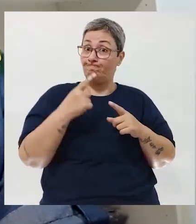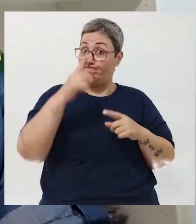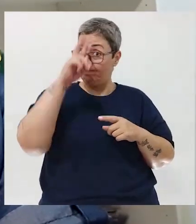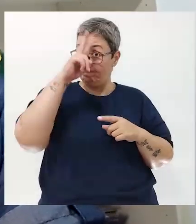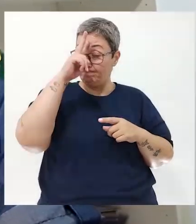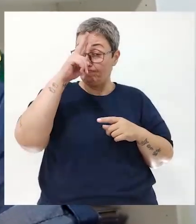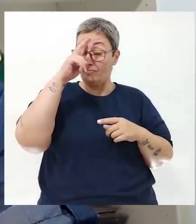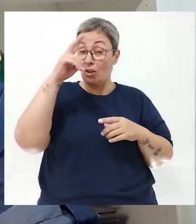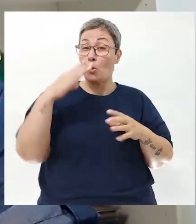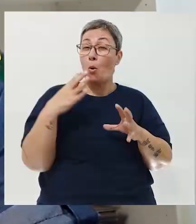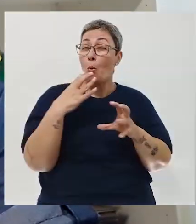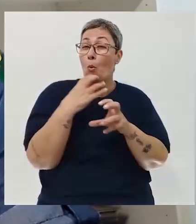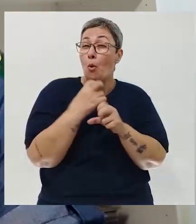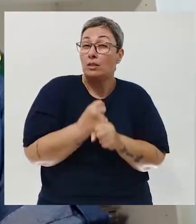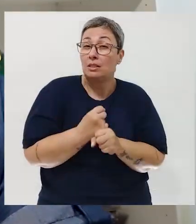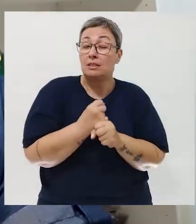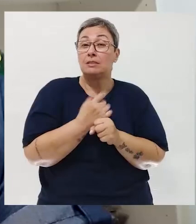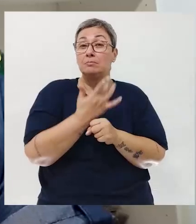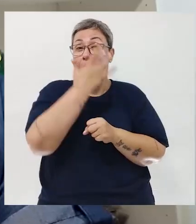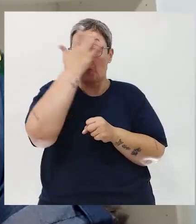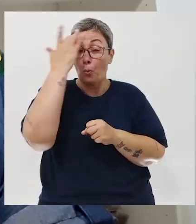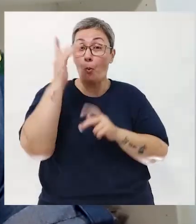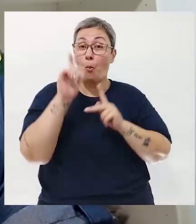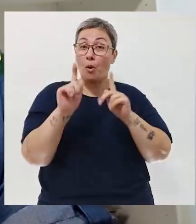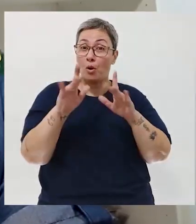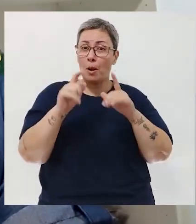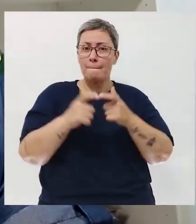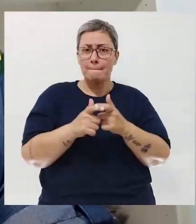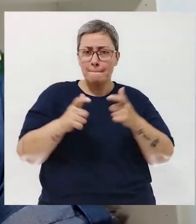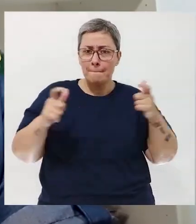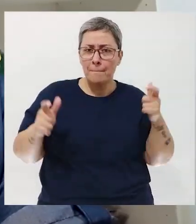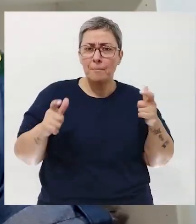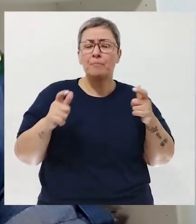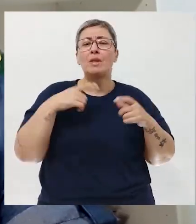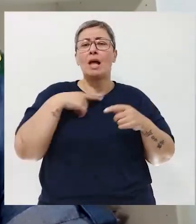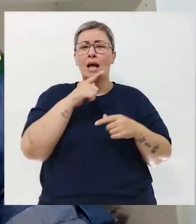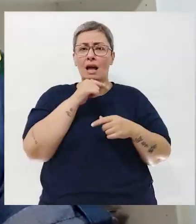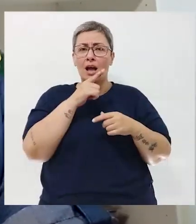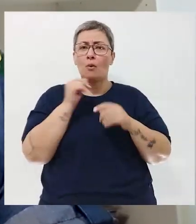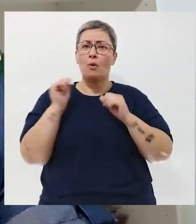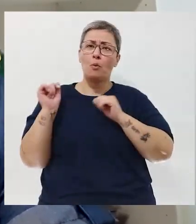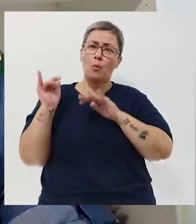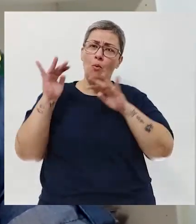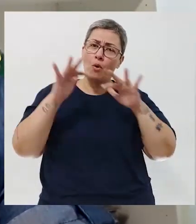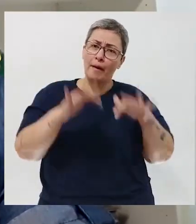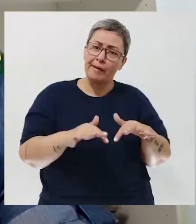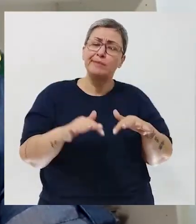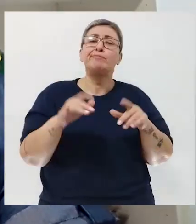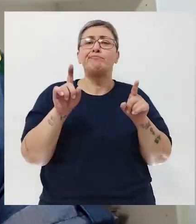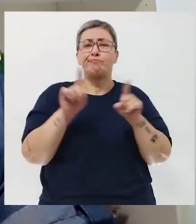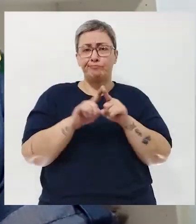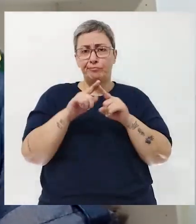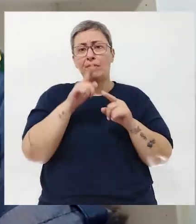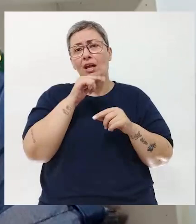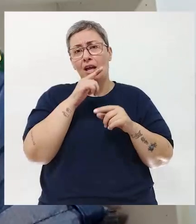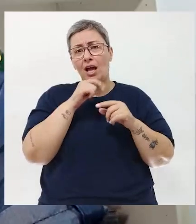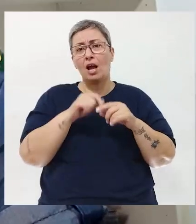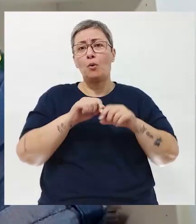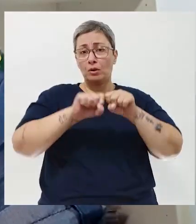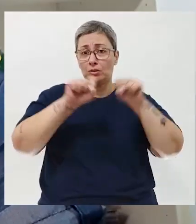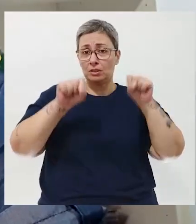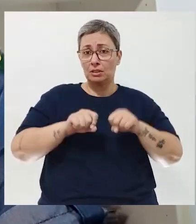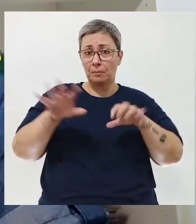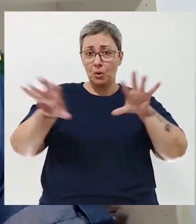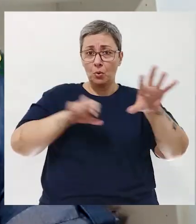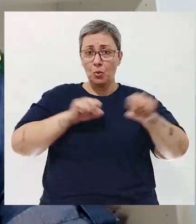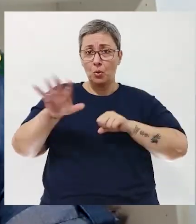habitantes de Guarulhos é muito grande, a maior parte da água para abastecimento da cidade vem de fora, pelos sistemas de